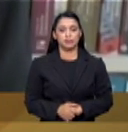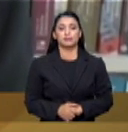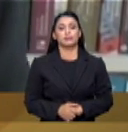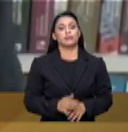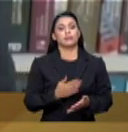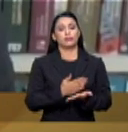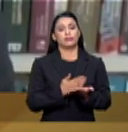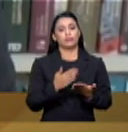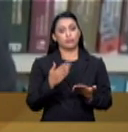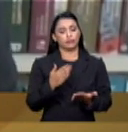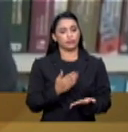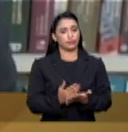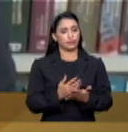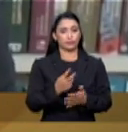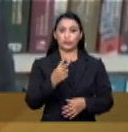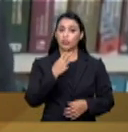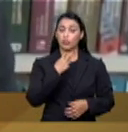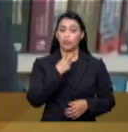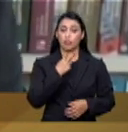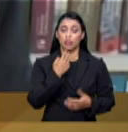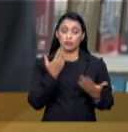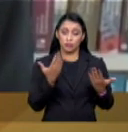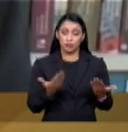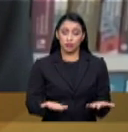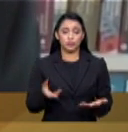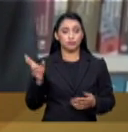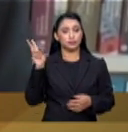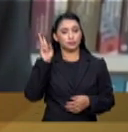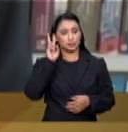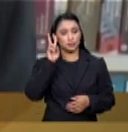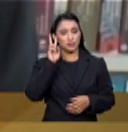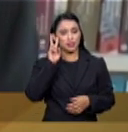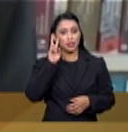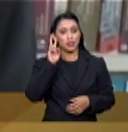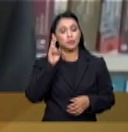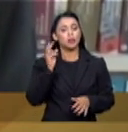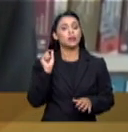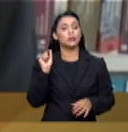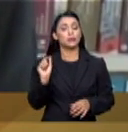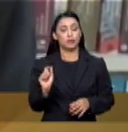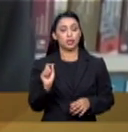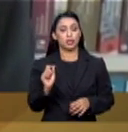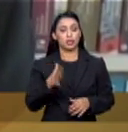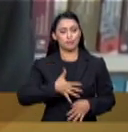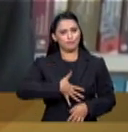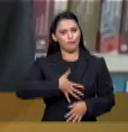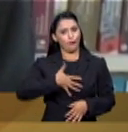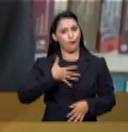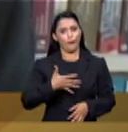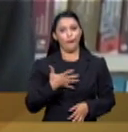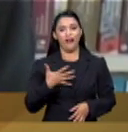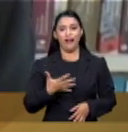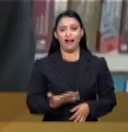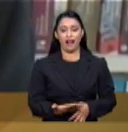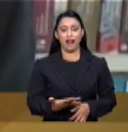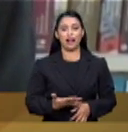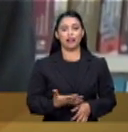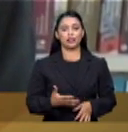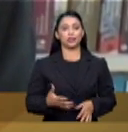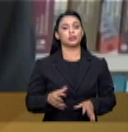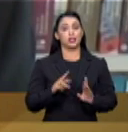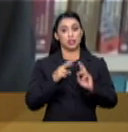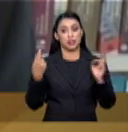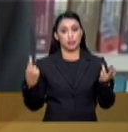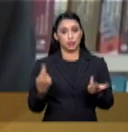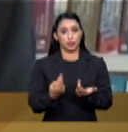Inicialmente, eu não poderia deixar de fazer um registro, porque eu me sinto muito honrado em poder participar dessa sessão histórica no Supremo